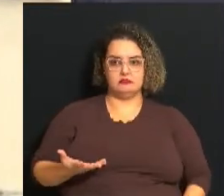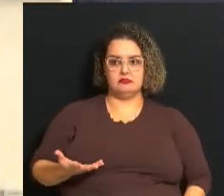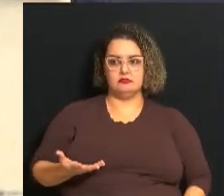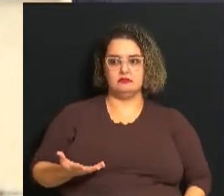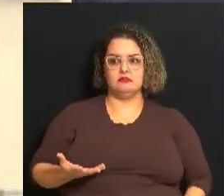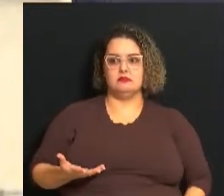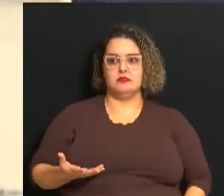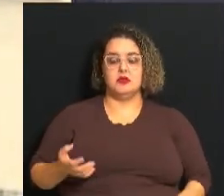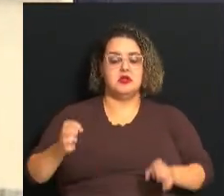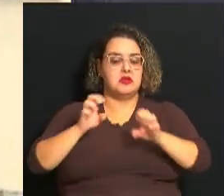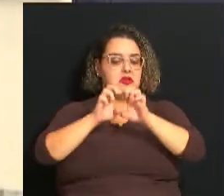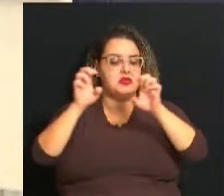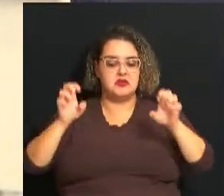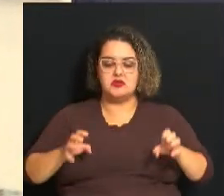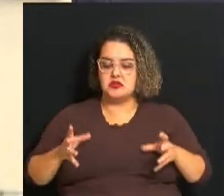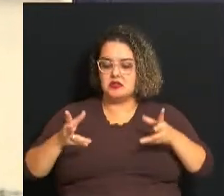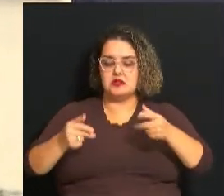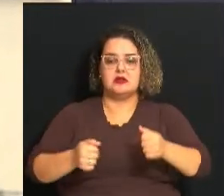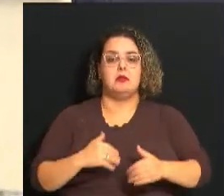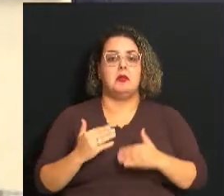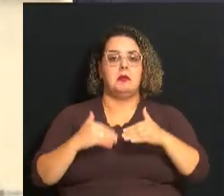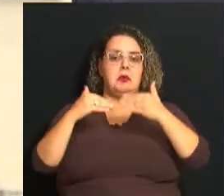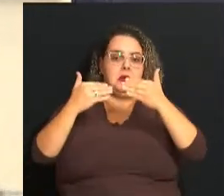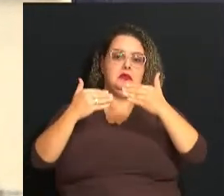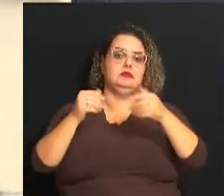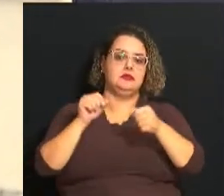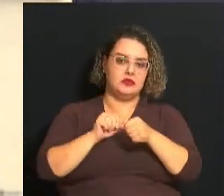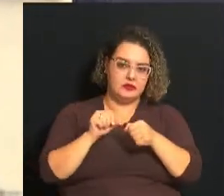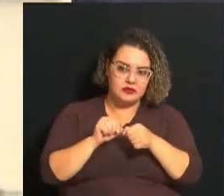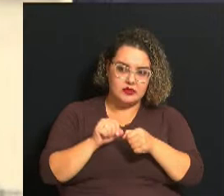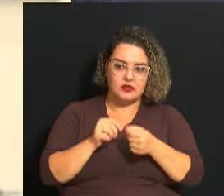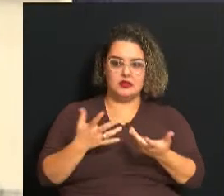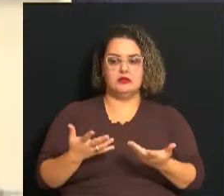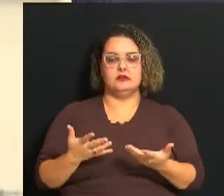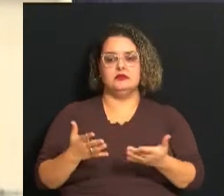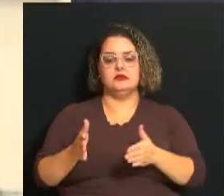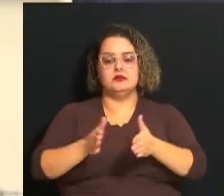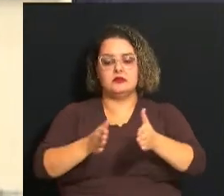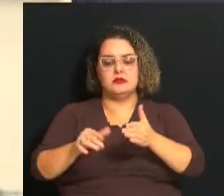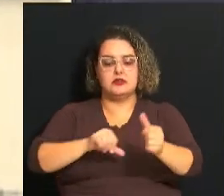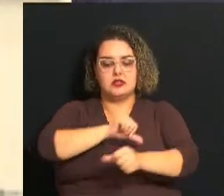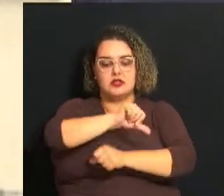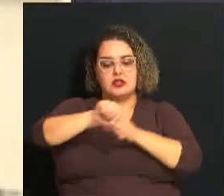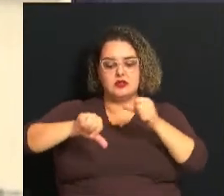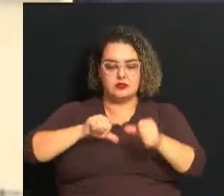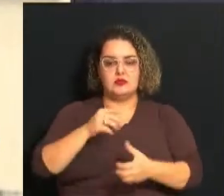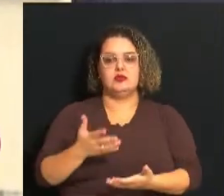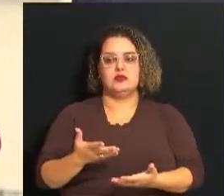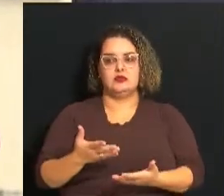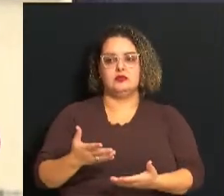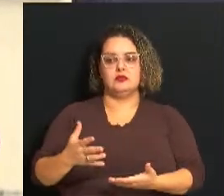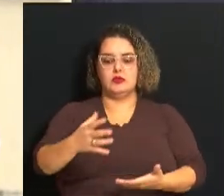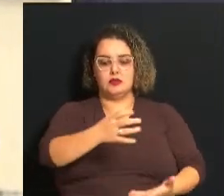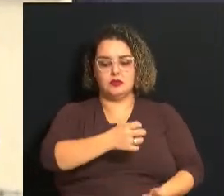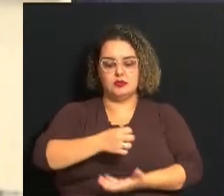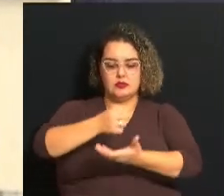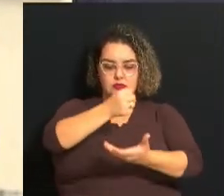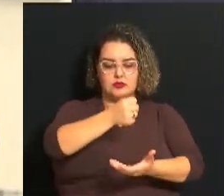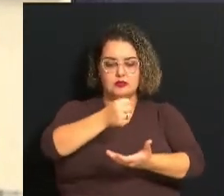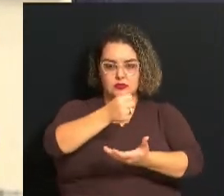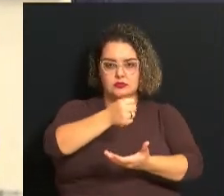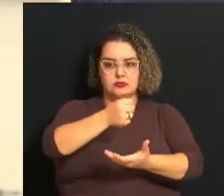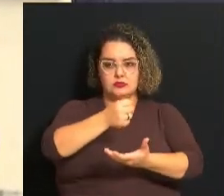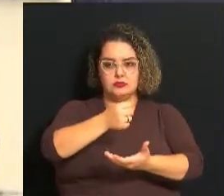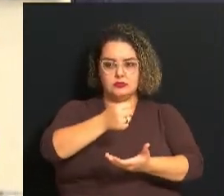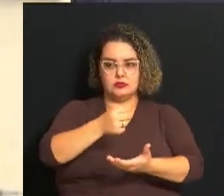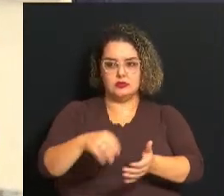reestruturações produtivas que foram feitas né nessa fase de mudança do ca o boné que chegou até